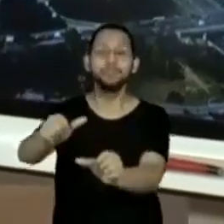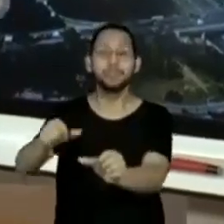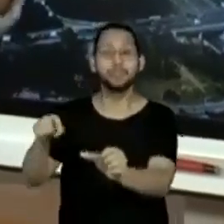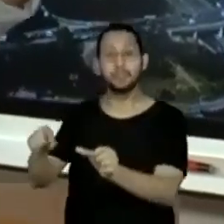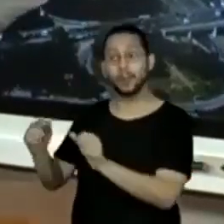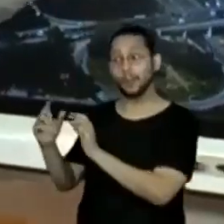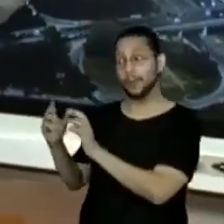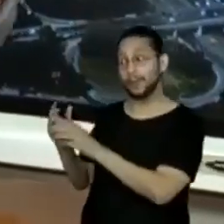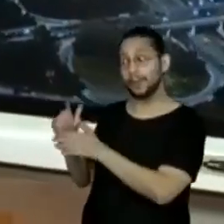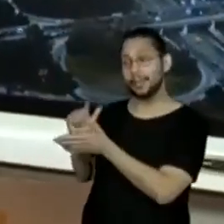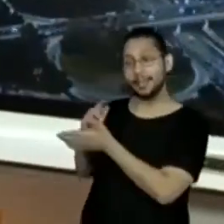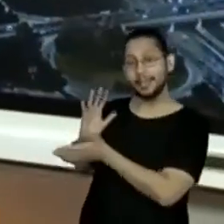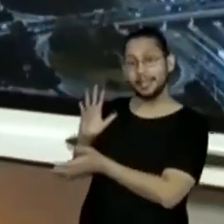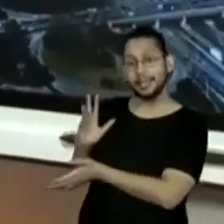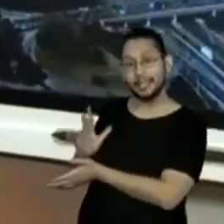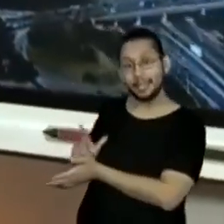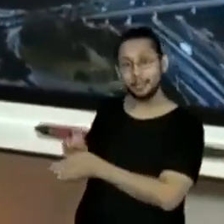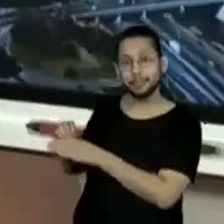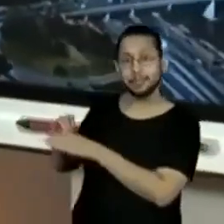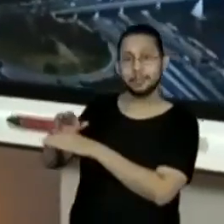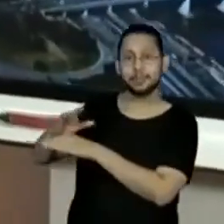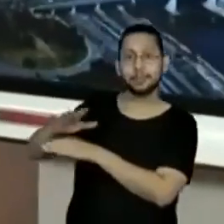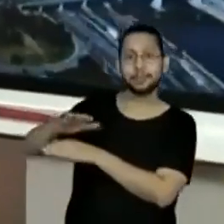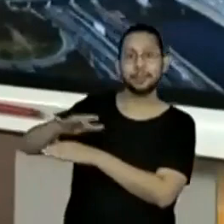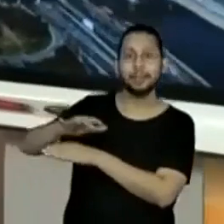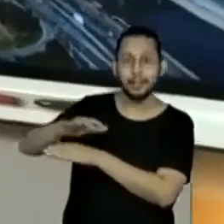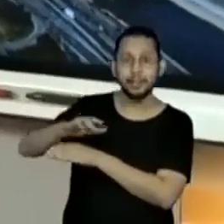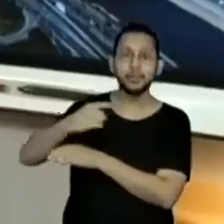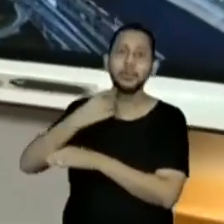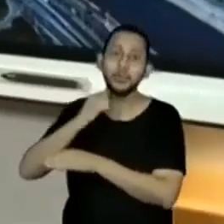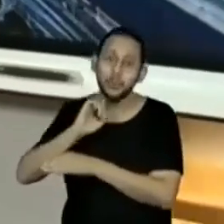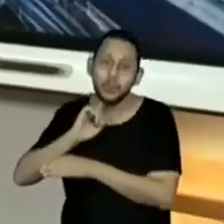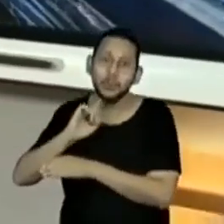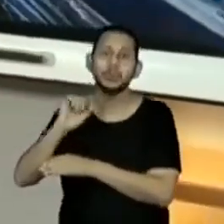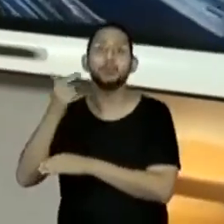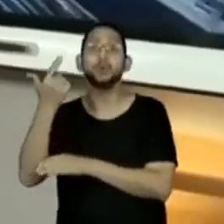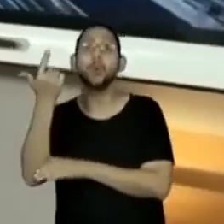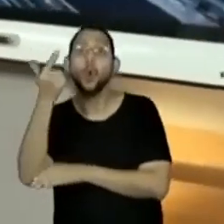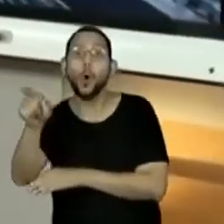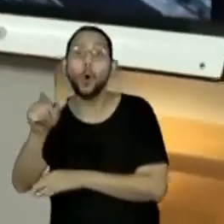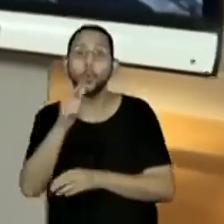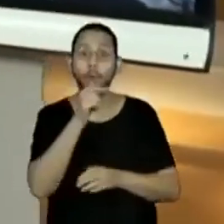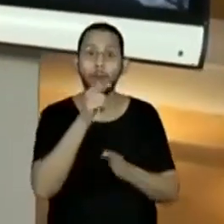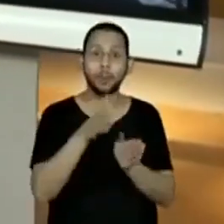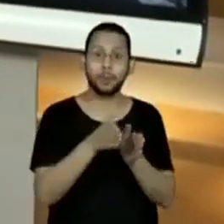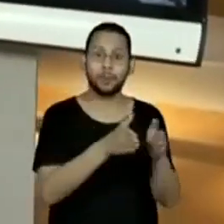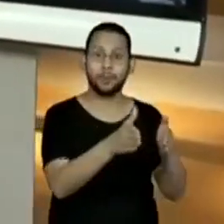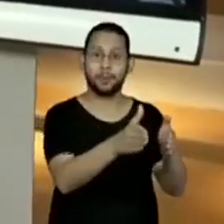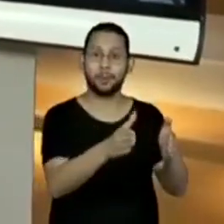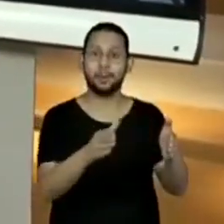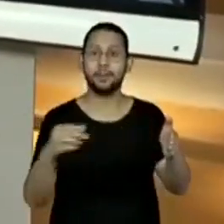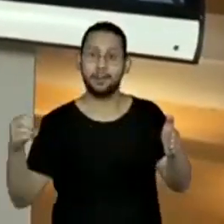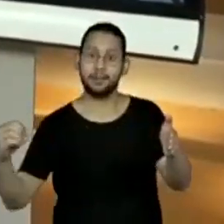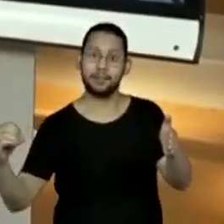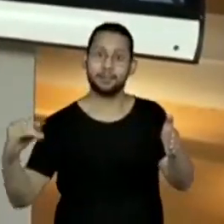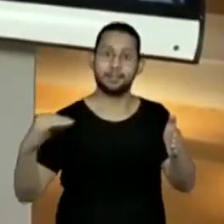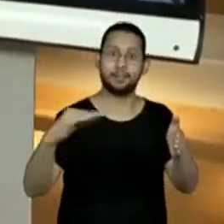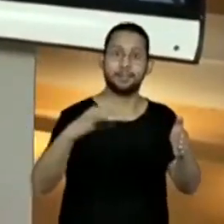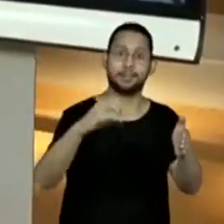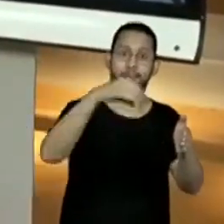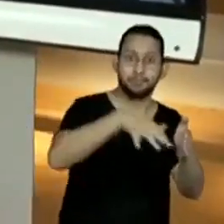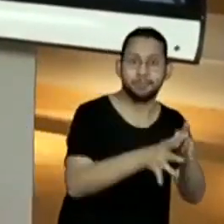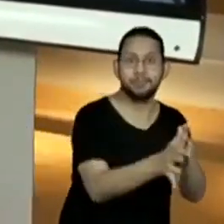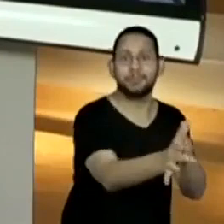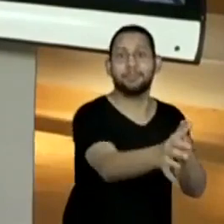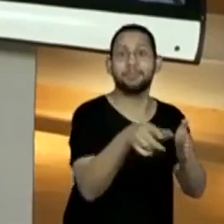vai desaguar lá no Rio Paraná, um outro grande rio muito importante também para o Brasil. Tudo bem? Vamos agora,